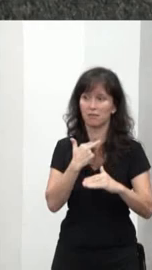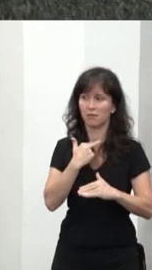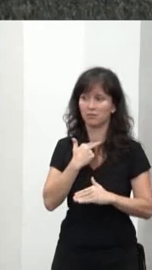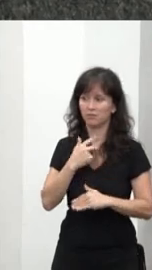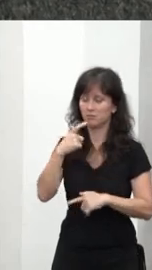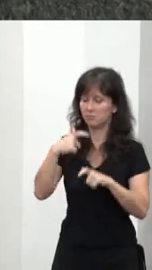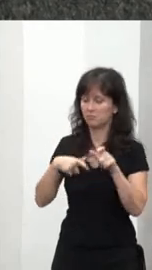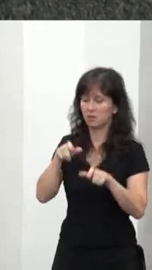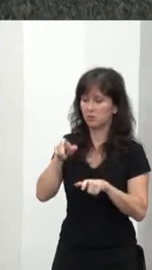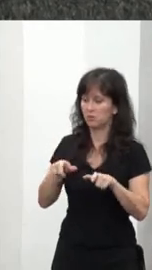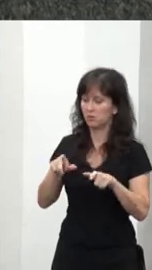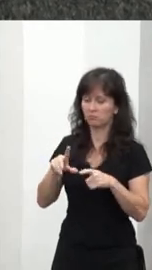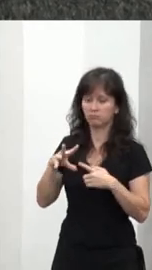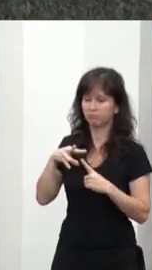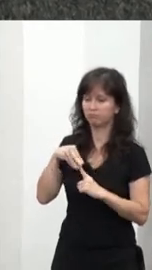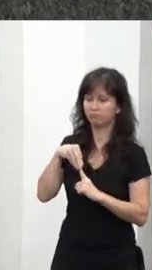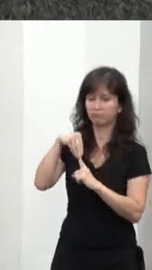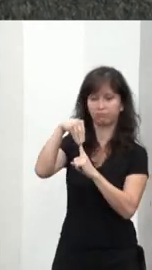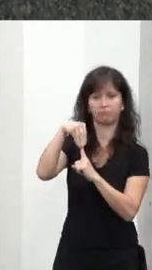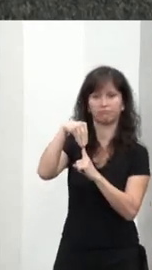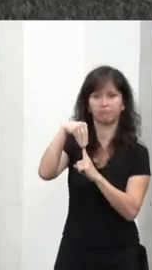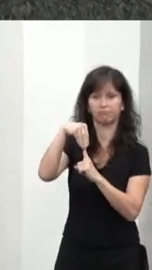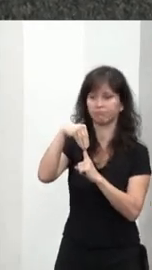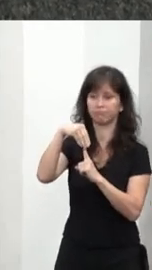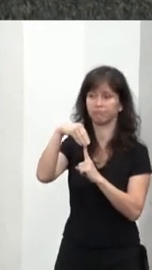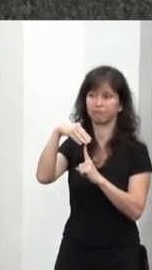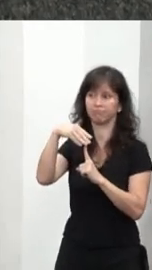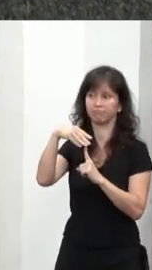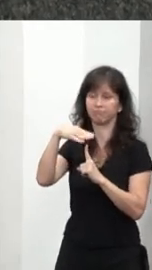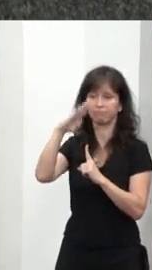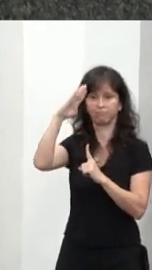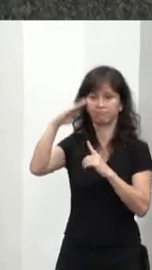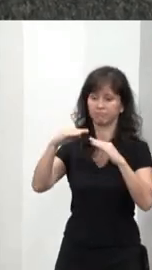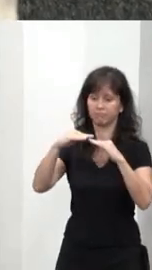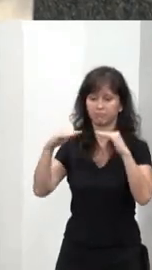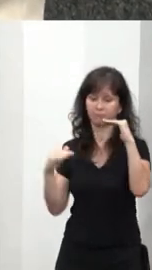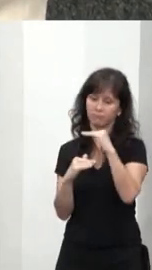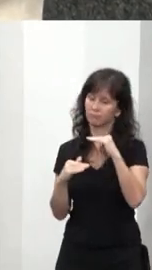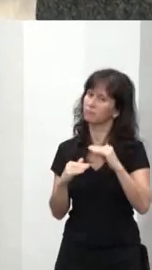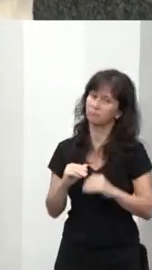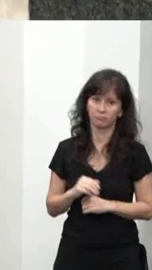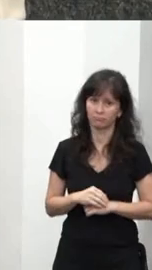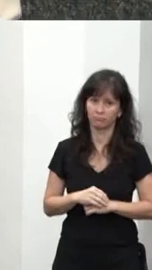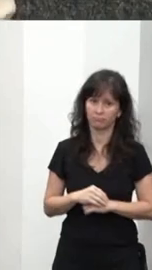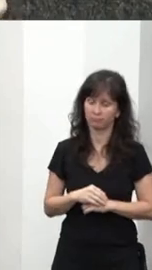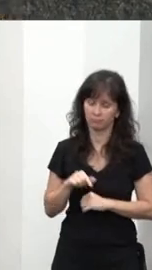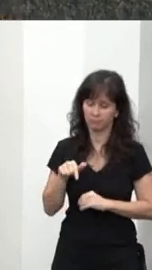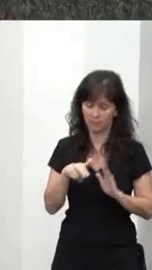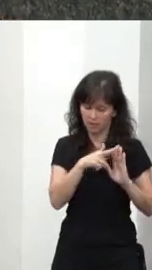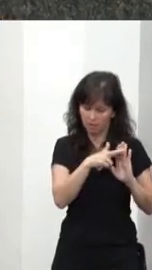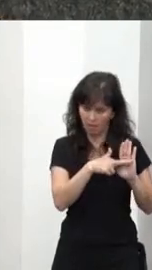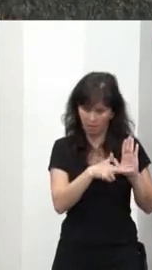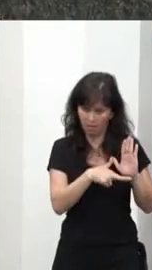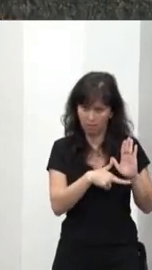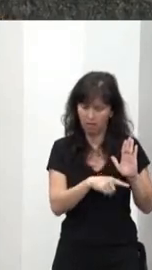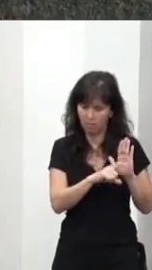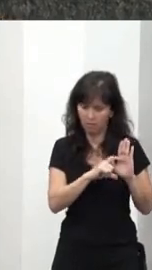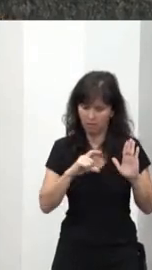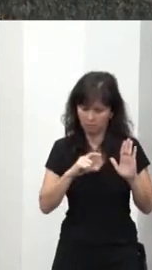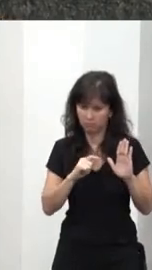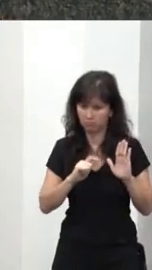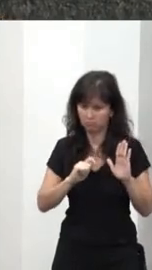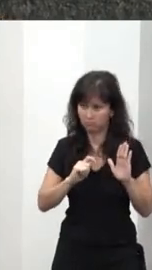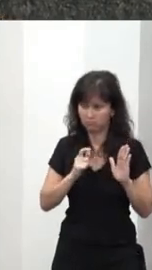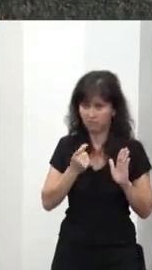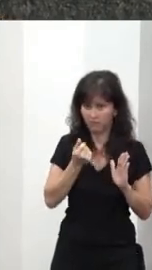Biônico Então não vai ser um um requisito para receber pode ficar tranquilo né ao mesmo